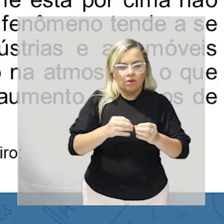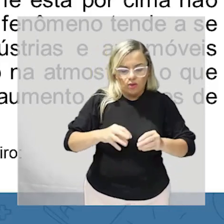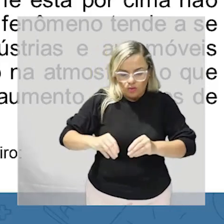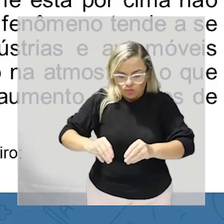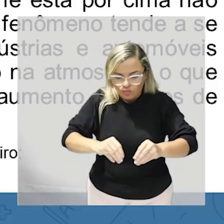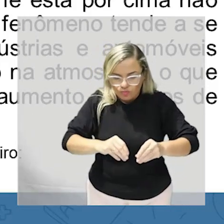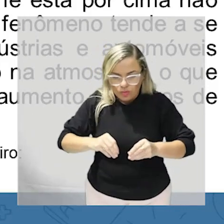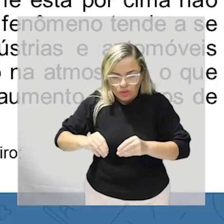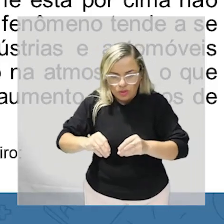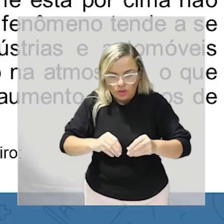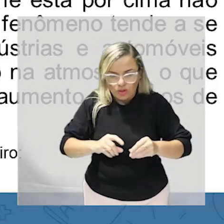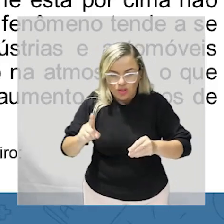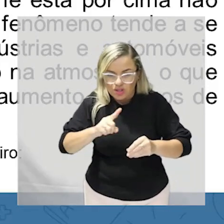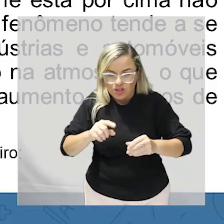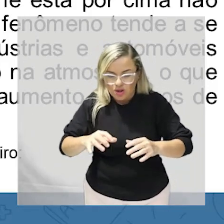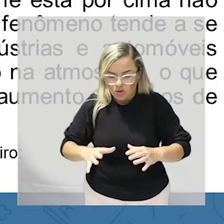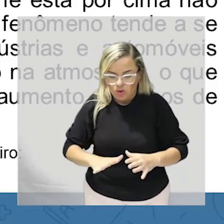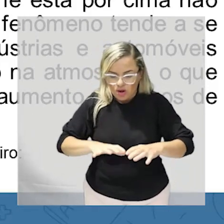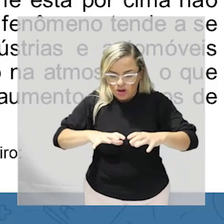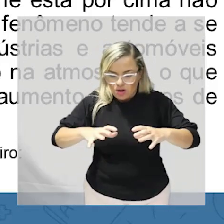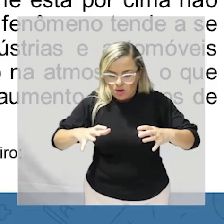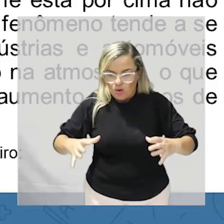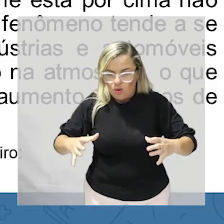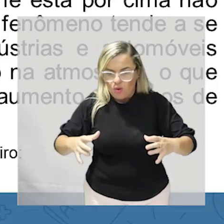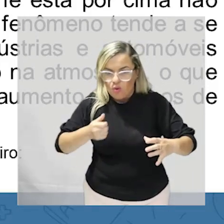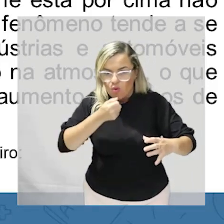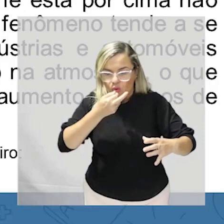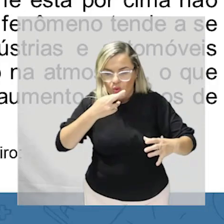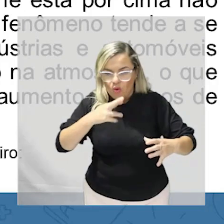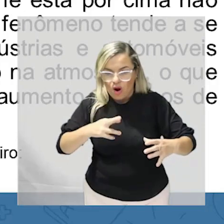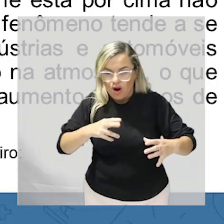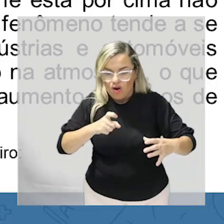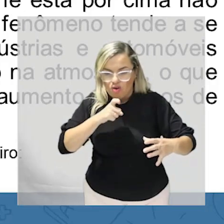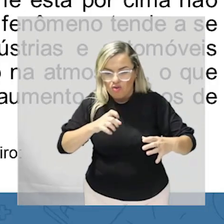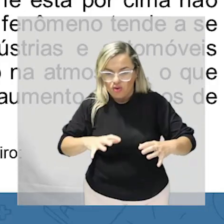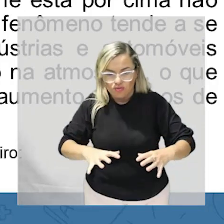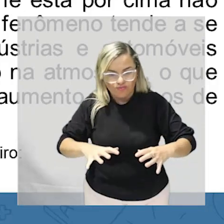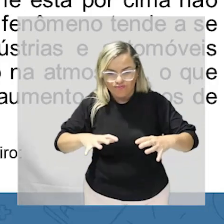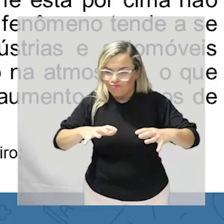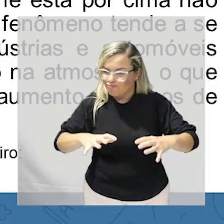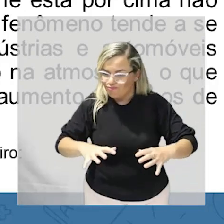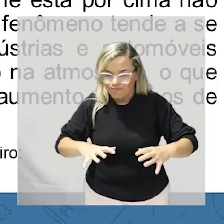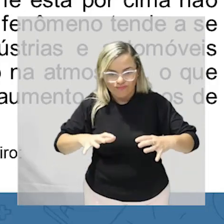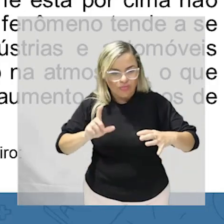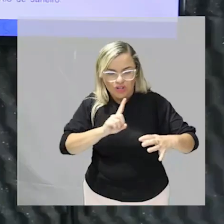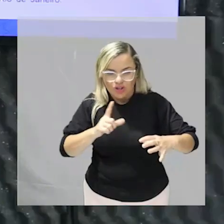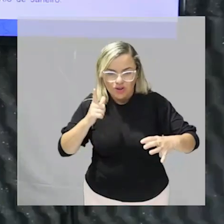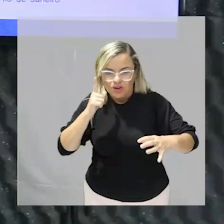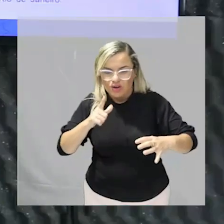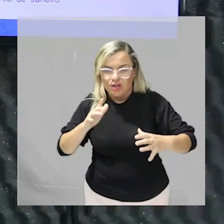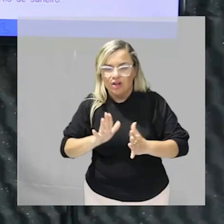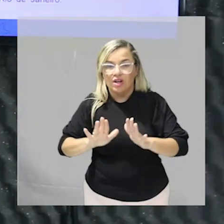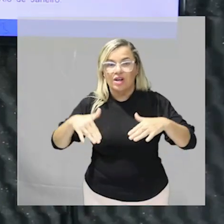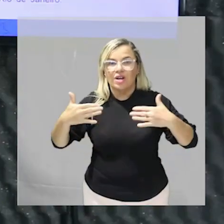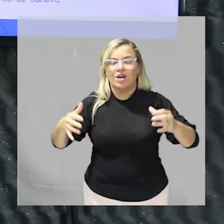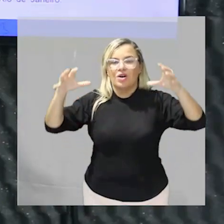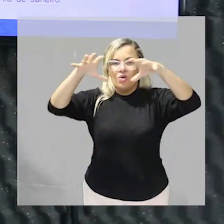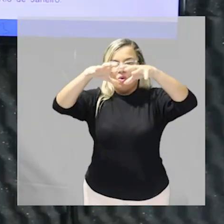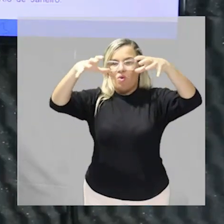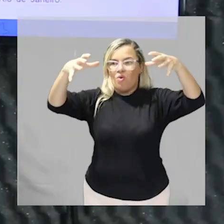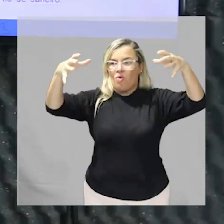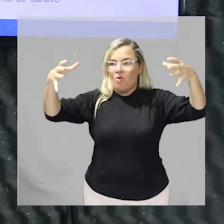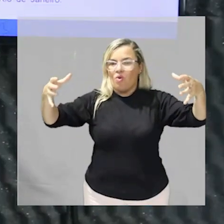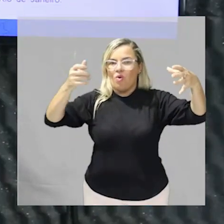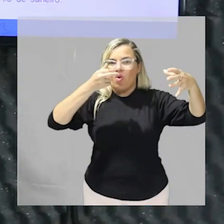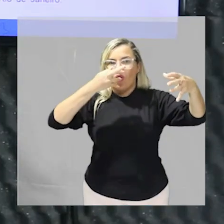ao solo e não sobe, porque é mais denso, tá certo? E o ar quente, que está por cima, não desce porque é